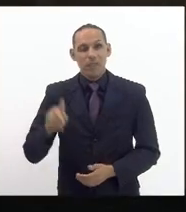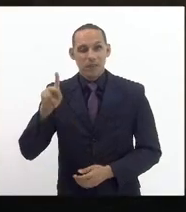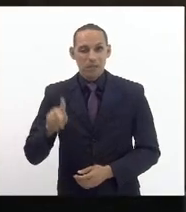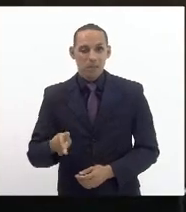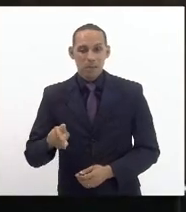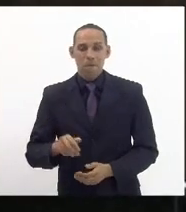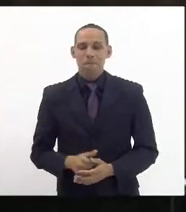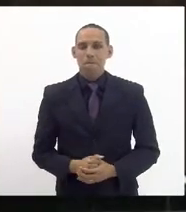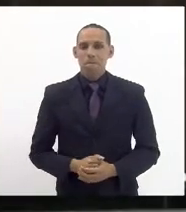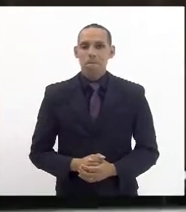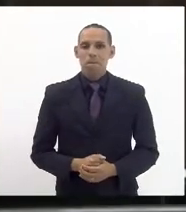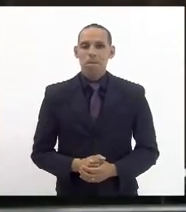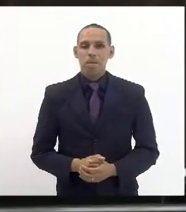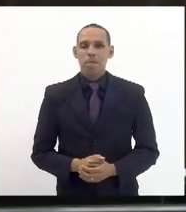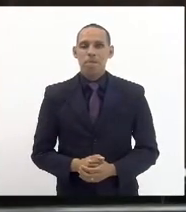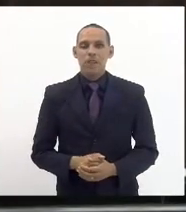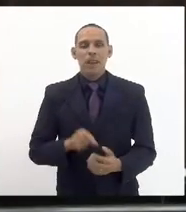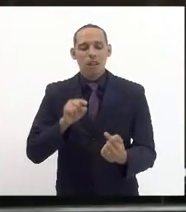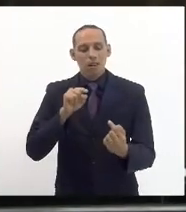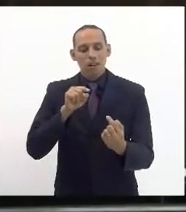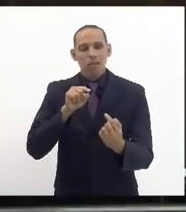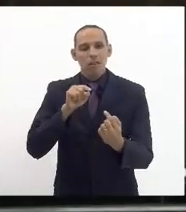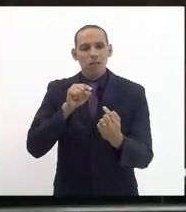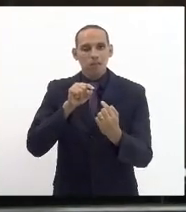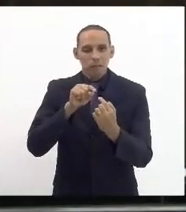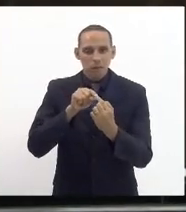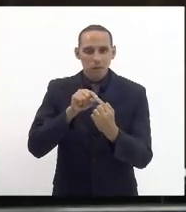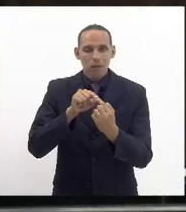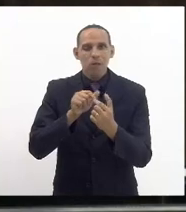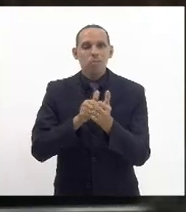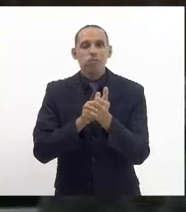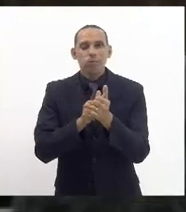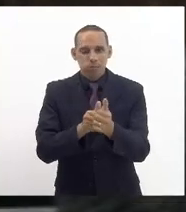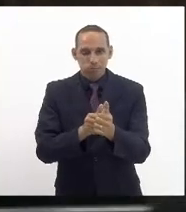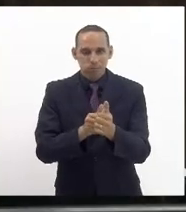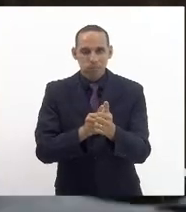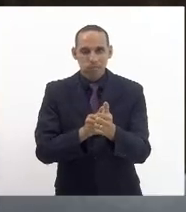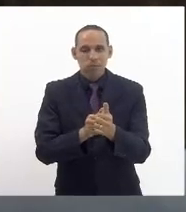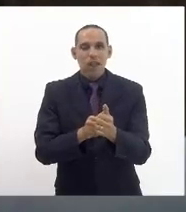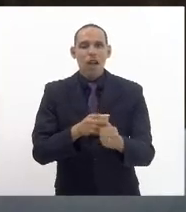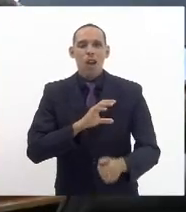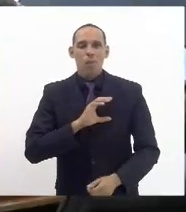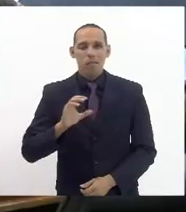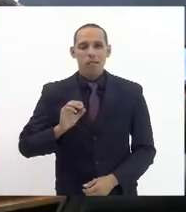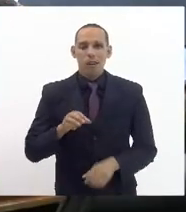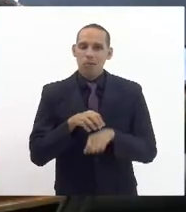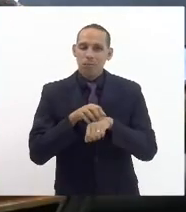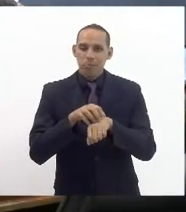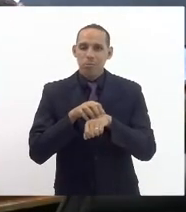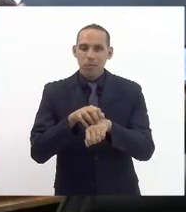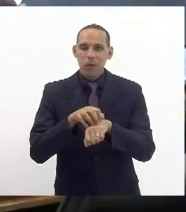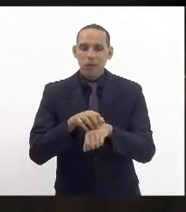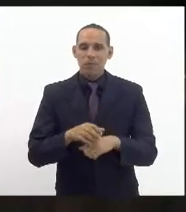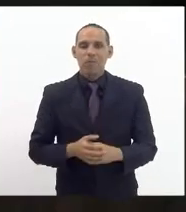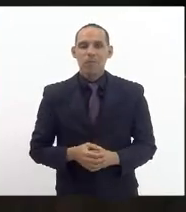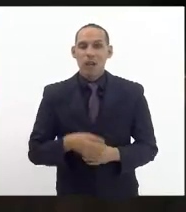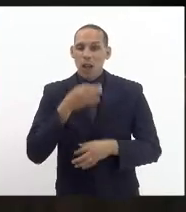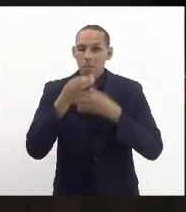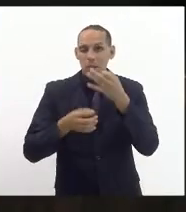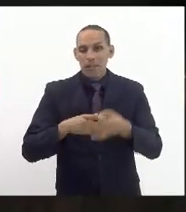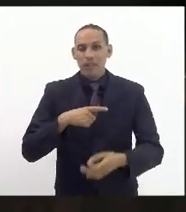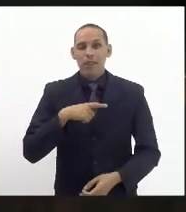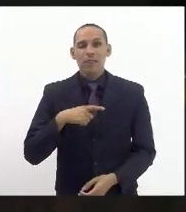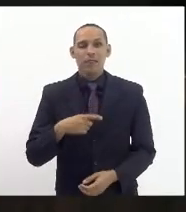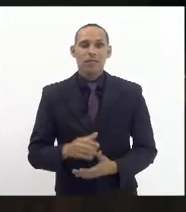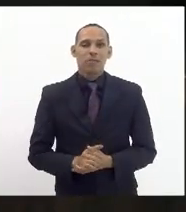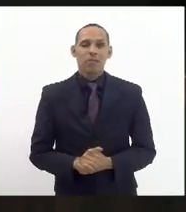Presidente, o parecer acompanha exatamente o parecer. Obrigado. Da Comissão de Transportes. Obrigado. Com os pareceres